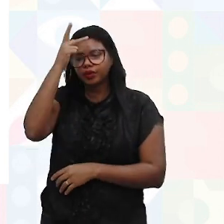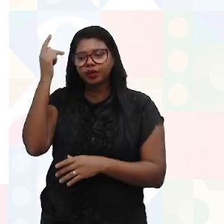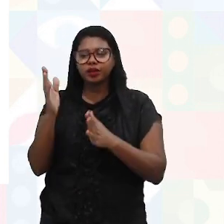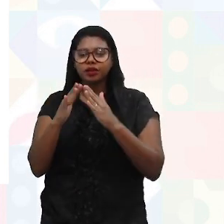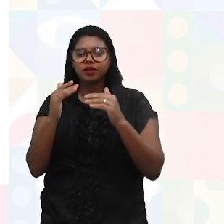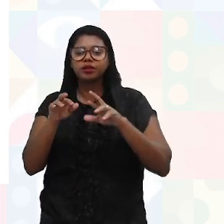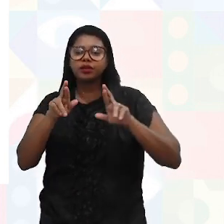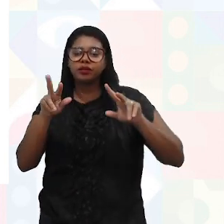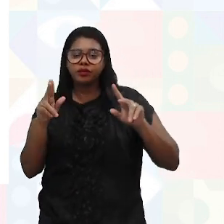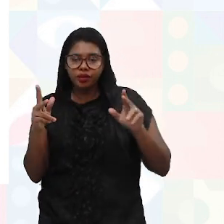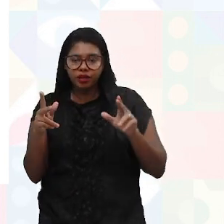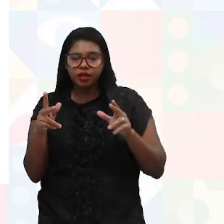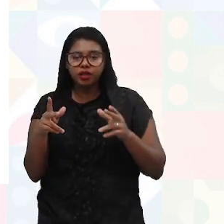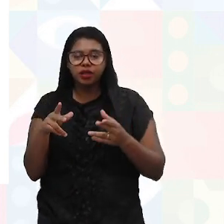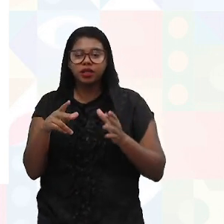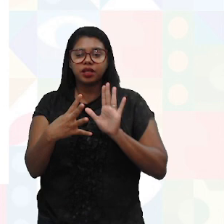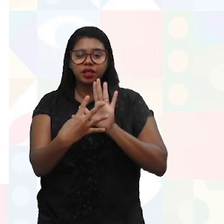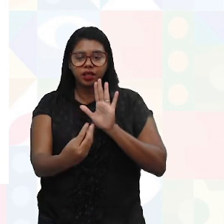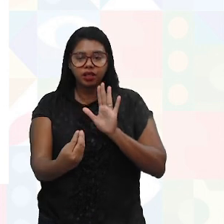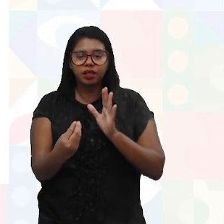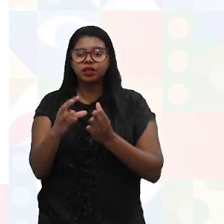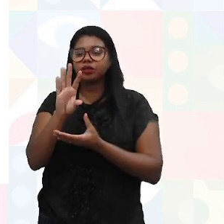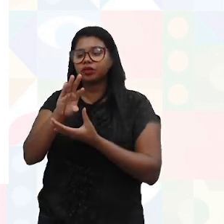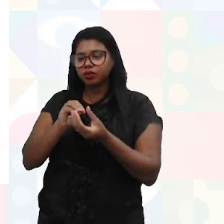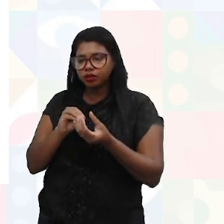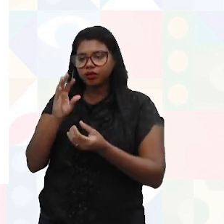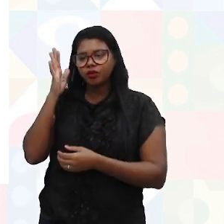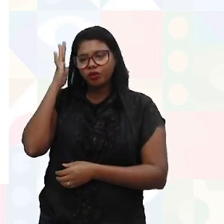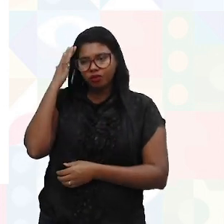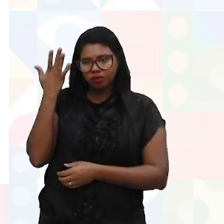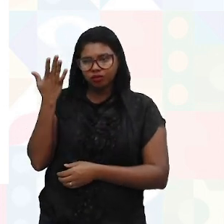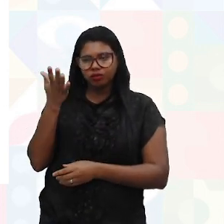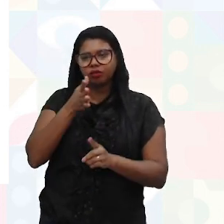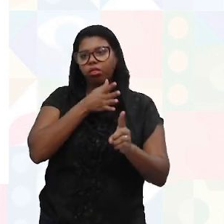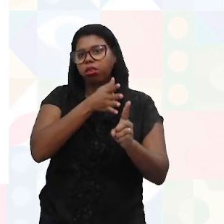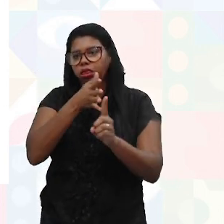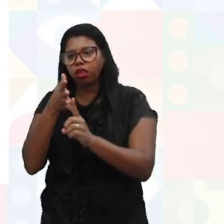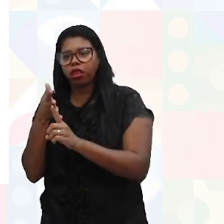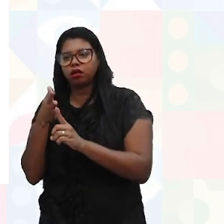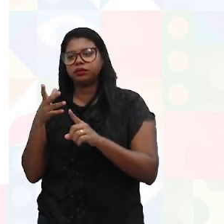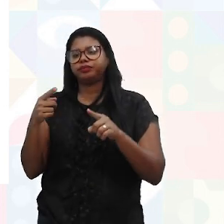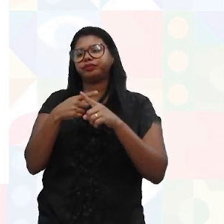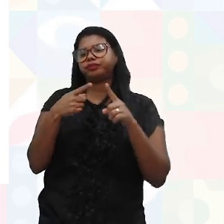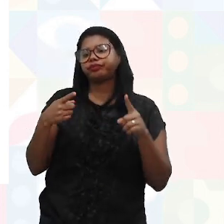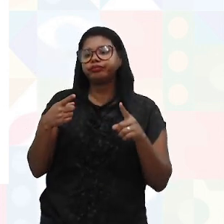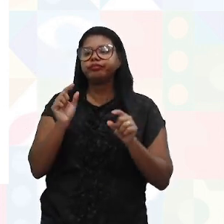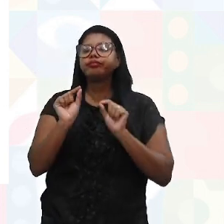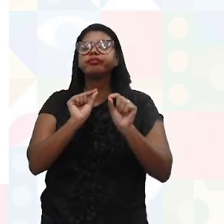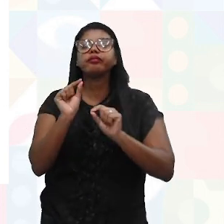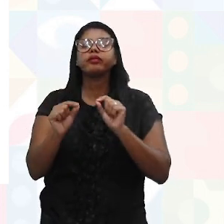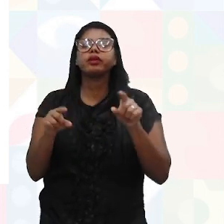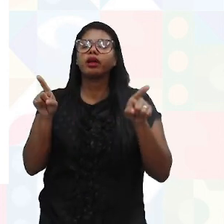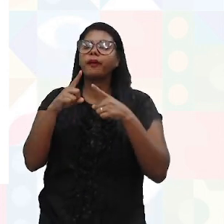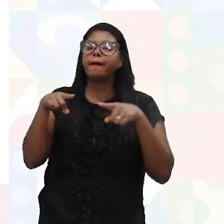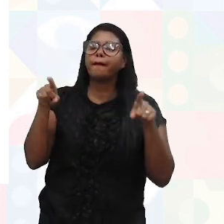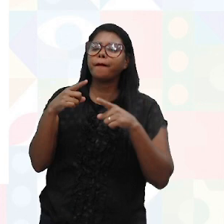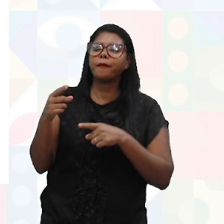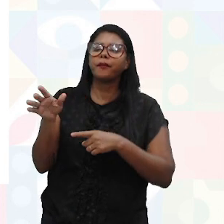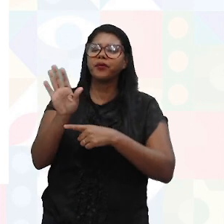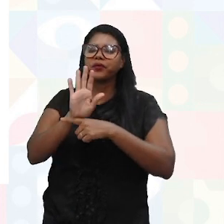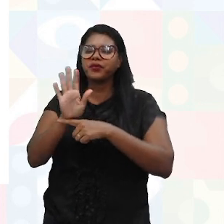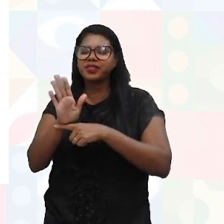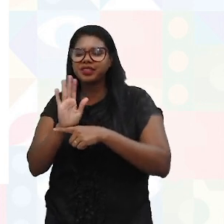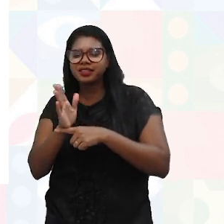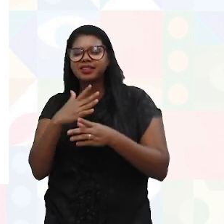de cópia, tá? A gente é o tempo inteiro bombardeado de referências através de música, de filme, de livro,